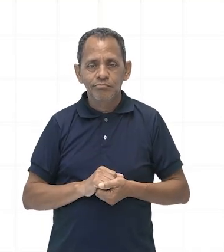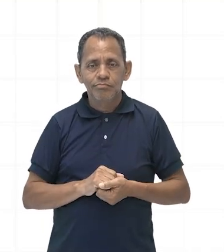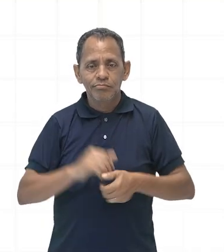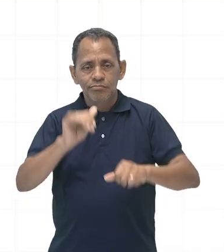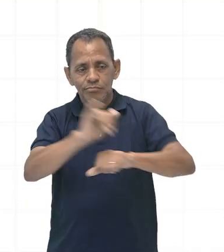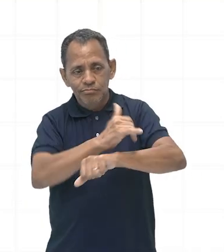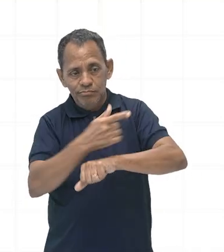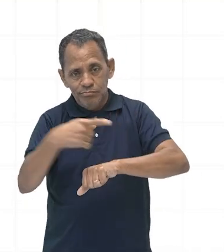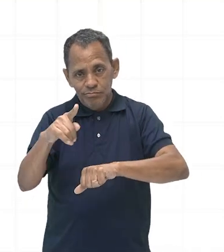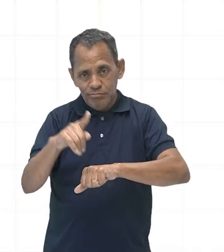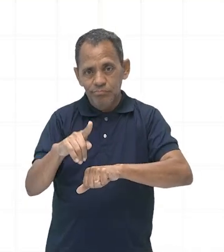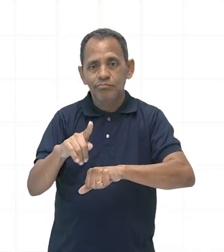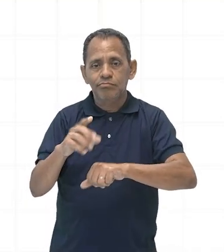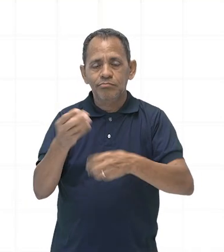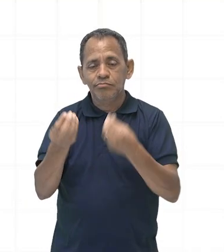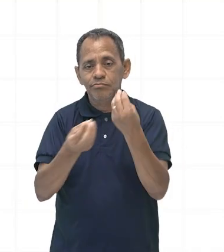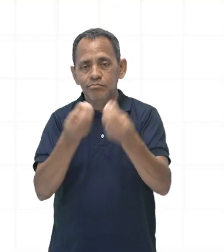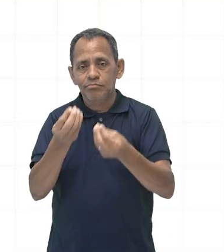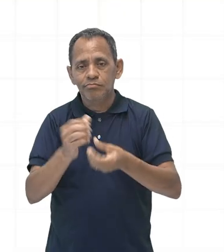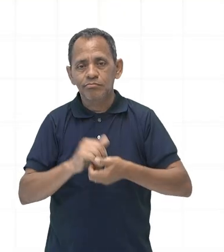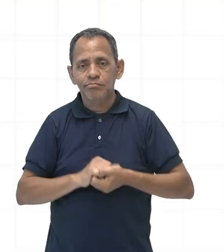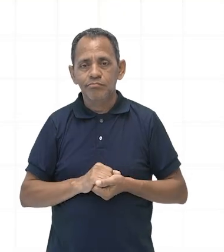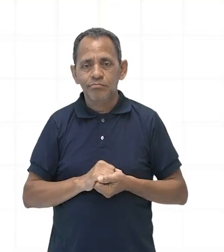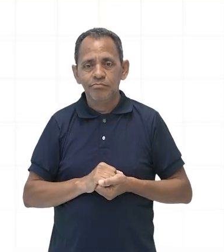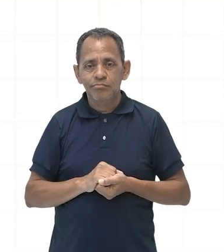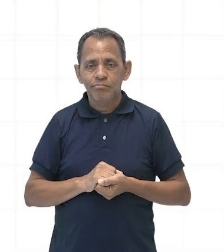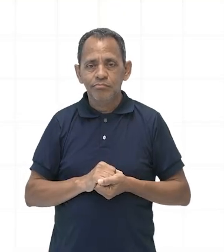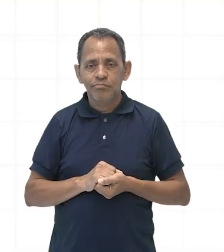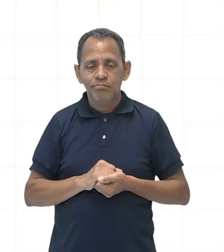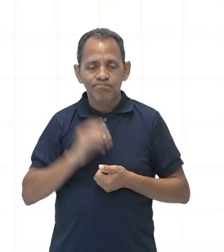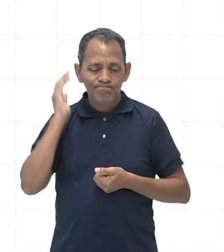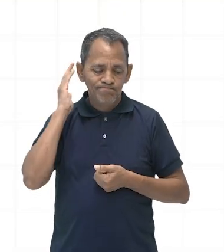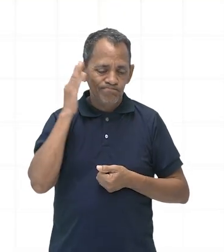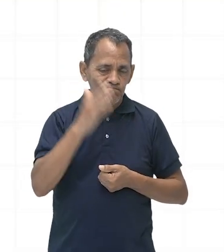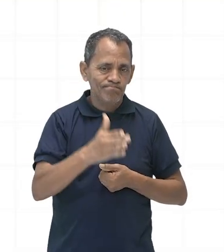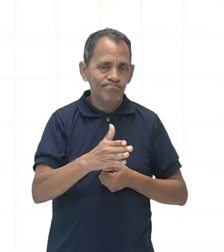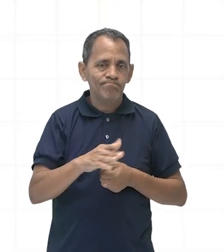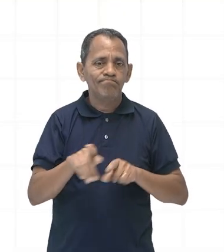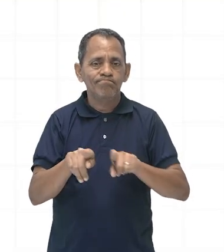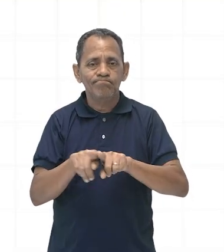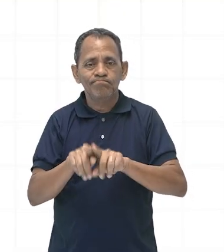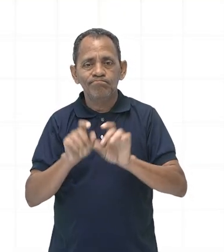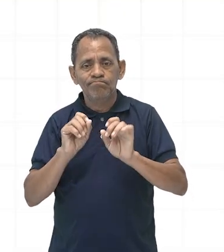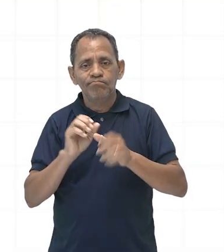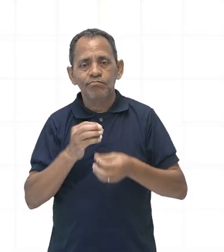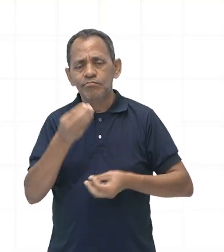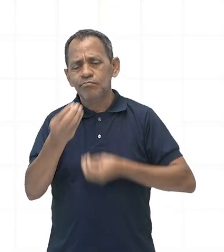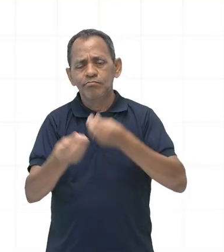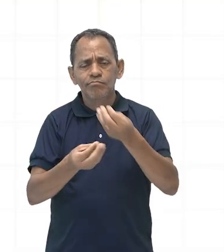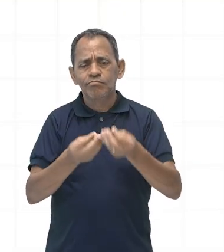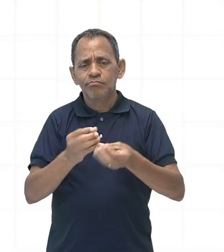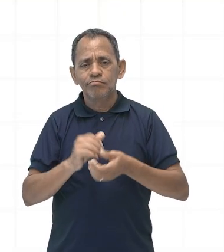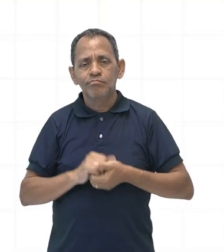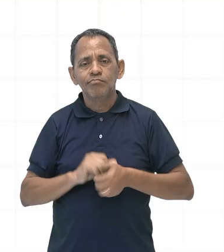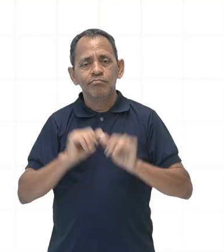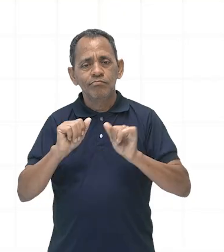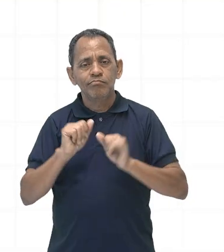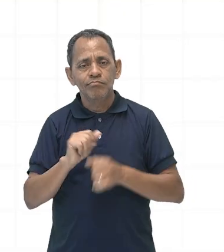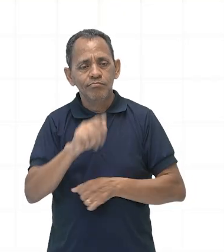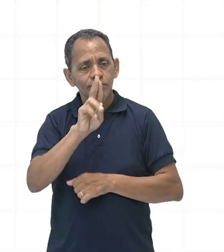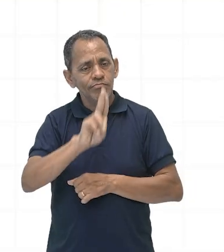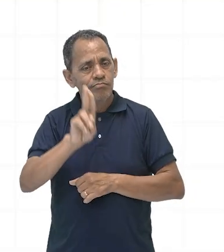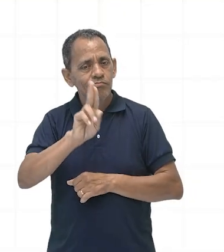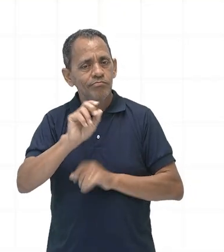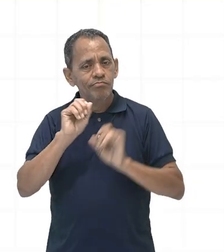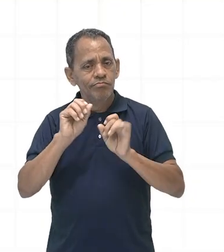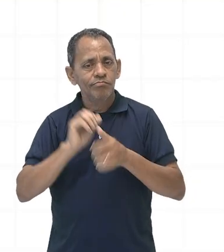Uma outra forma de fazer essa operação era o seguinte, já dava para fazer um pouco mais direto. Como, professor? Eu posso